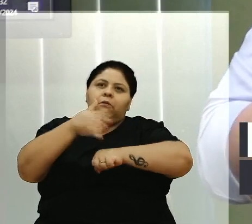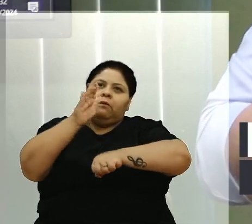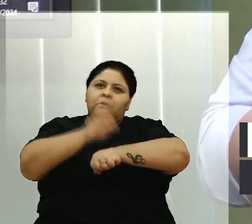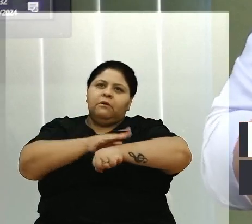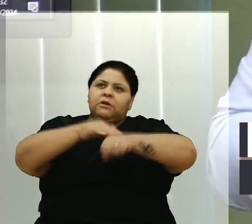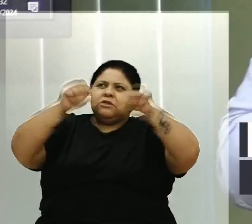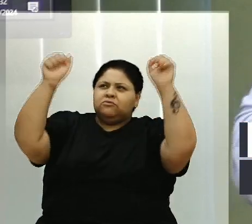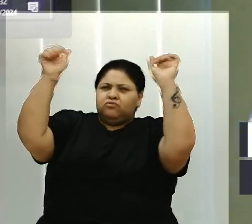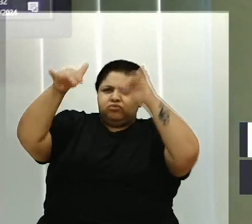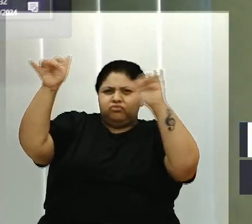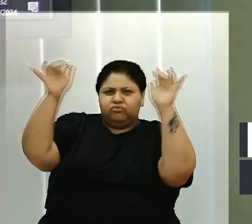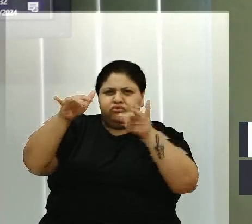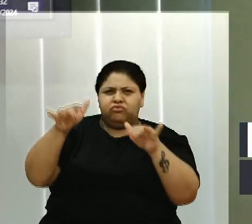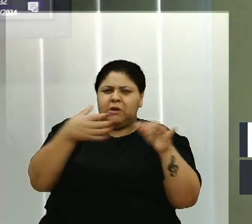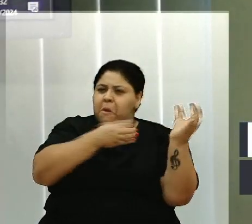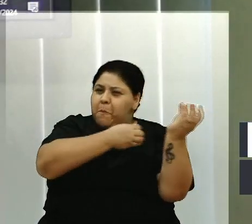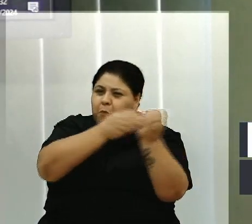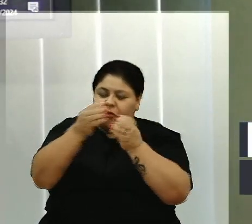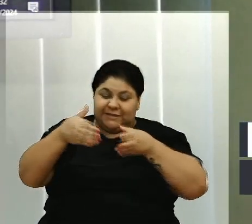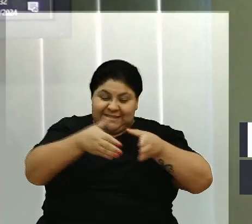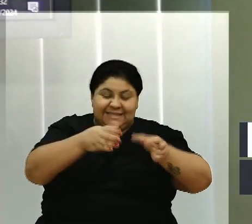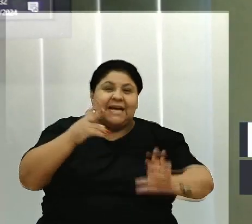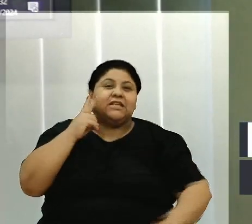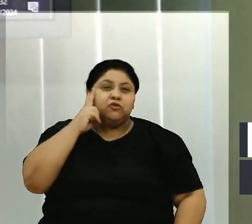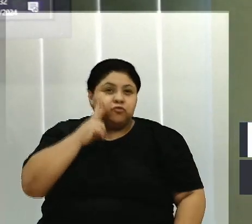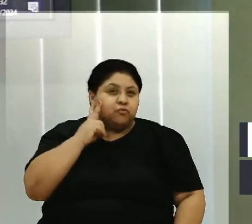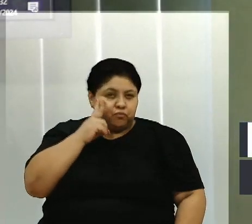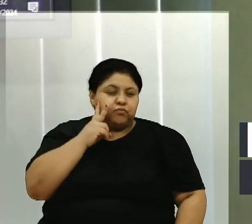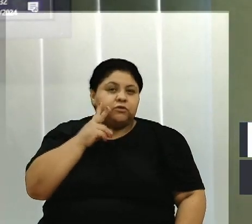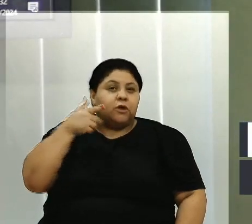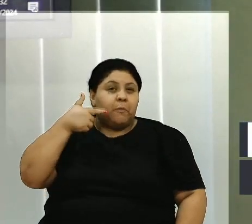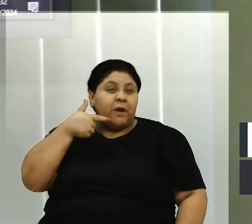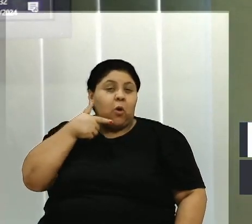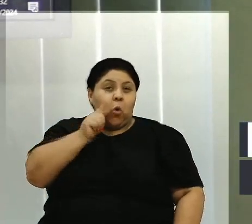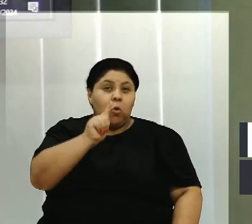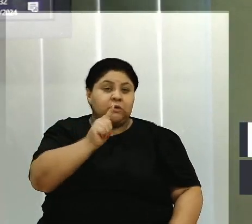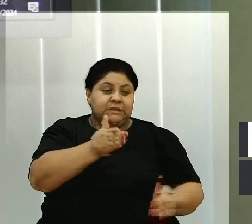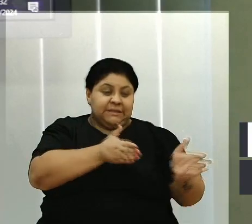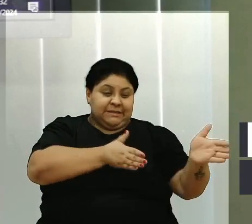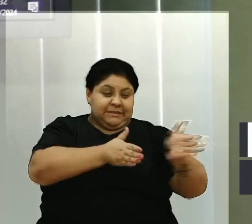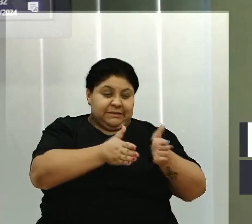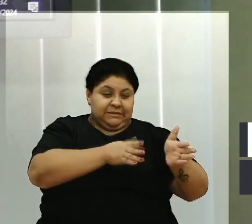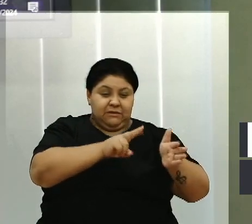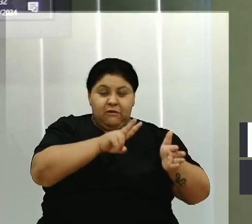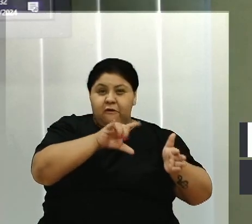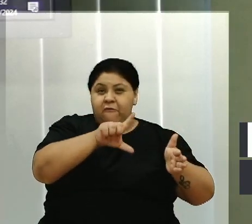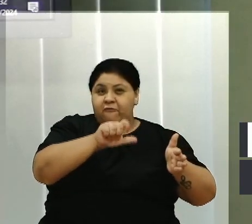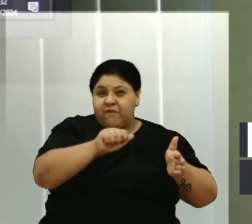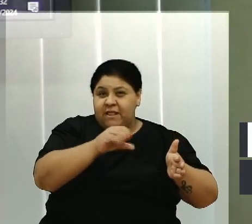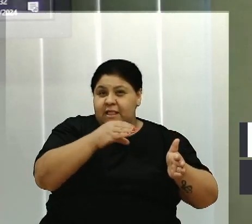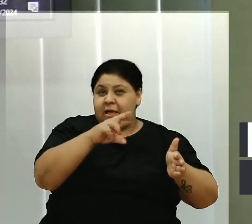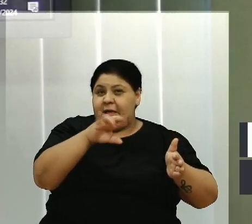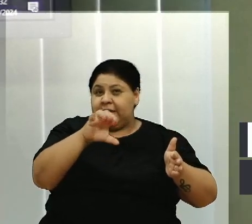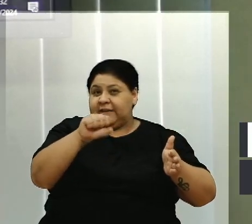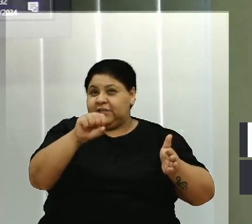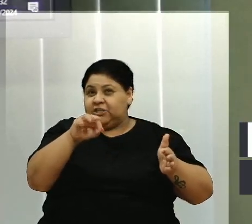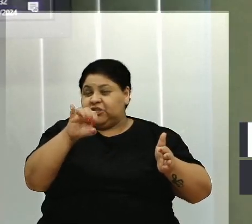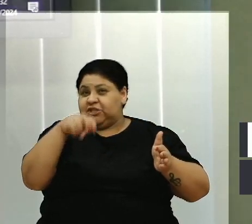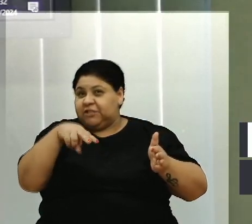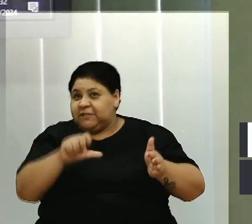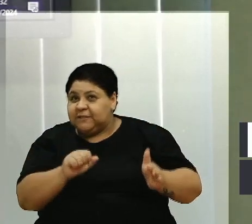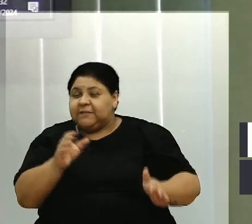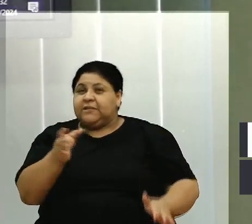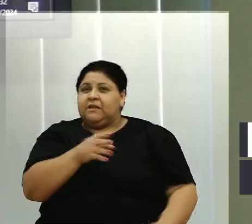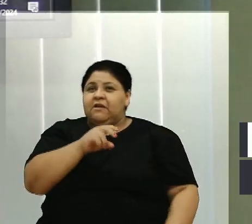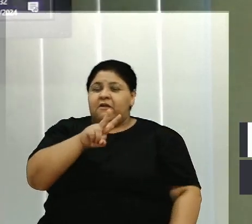chuvas, diversas vezes por lá, para conseguir acessar Vila Cristina, Vale Real, Feliz, São